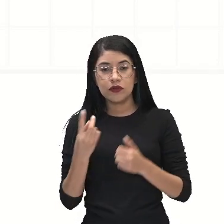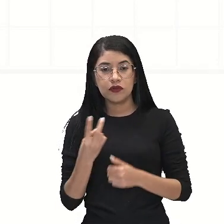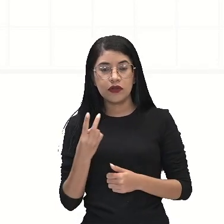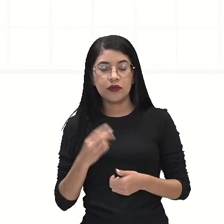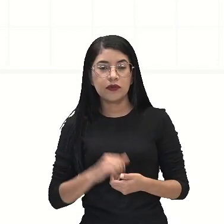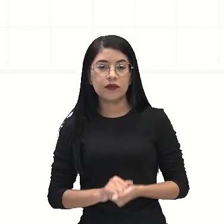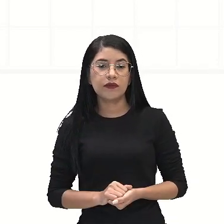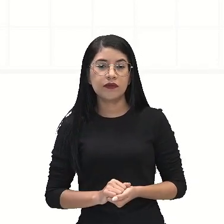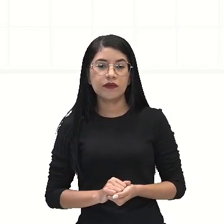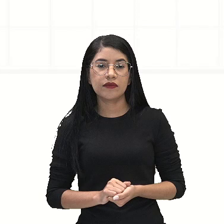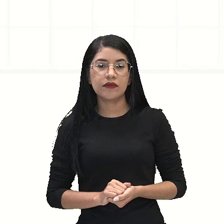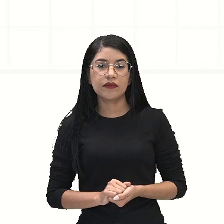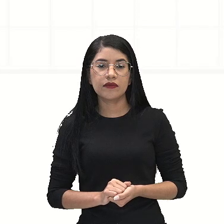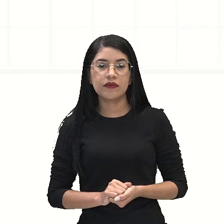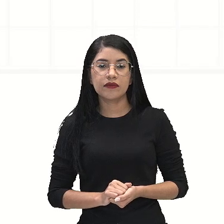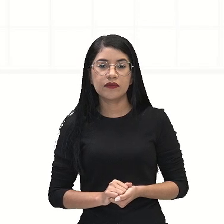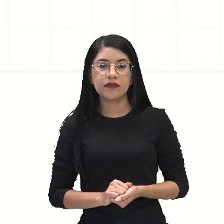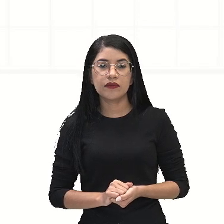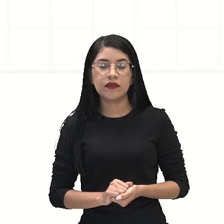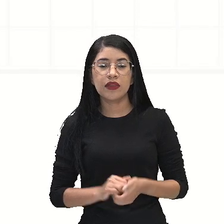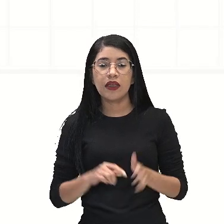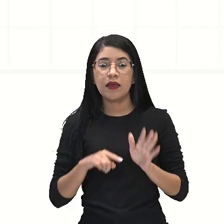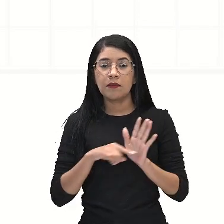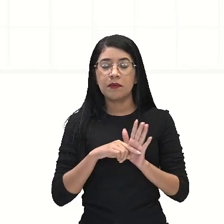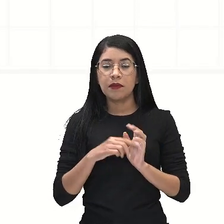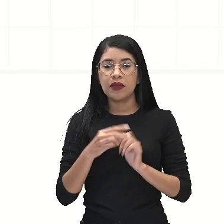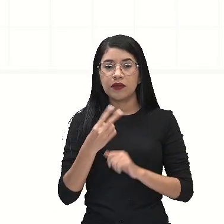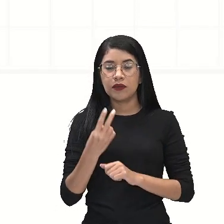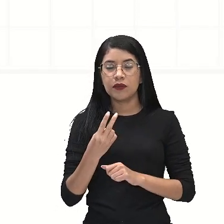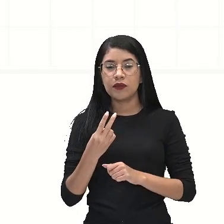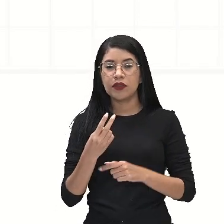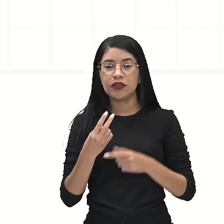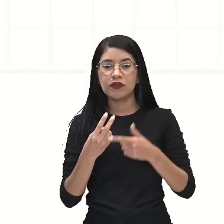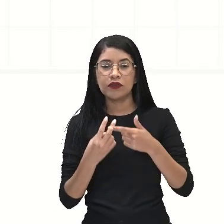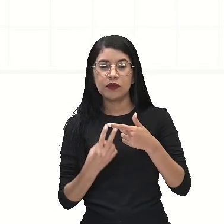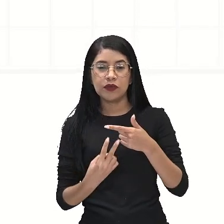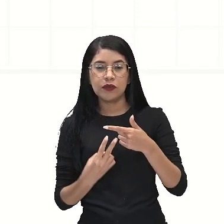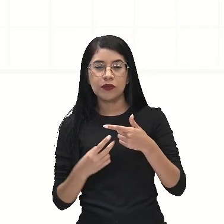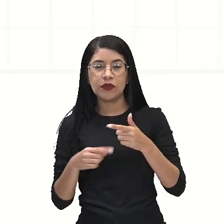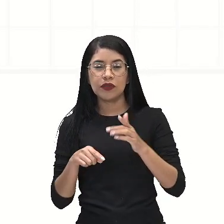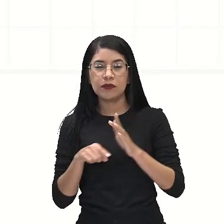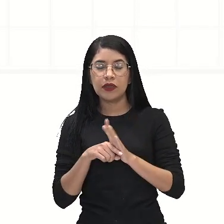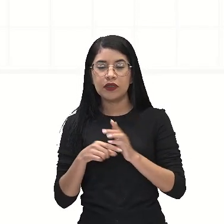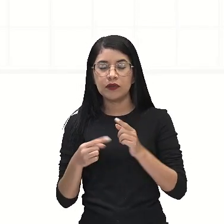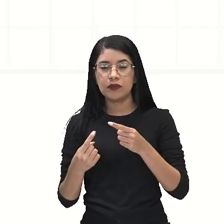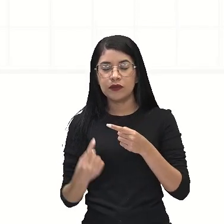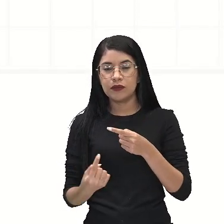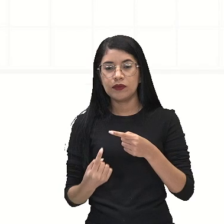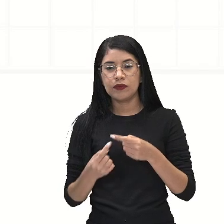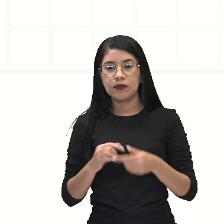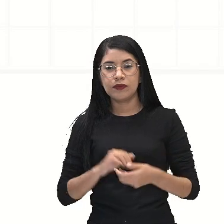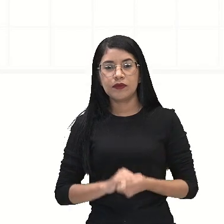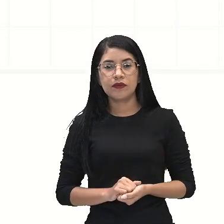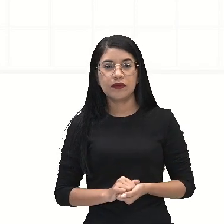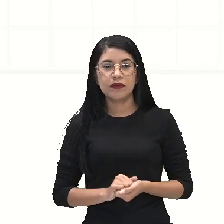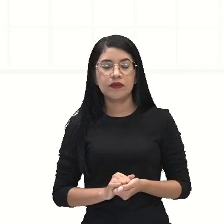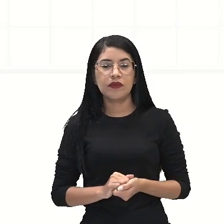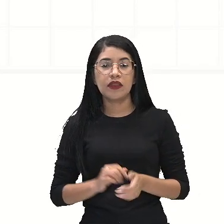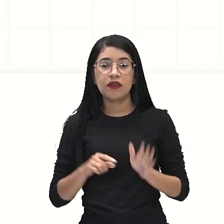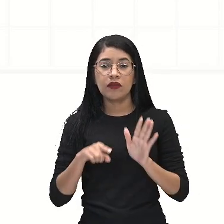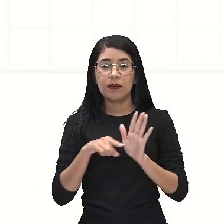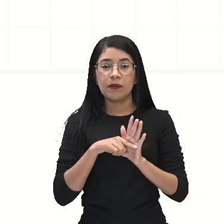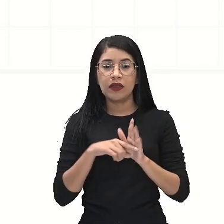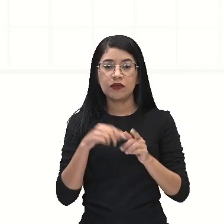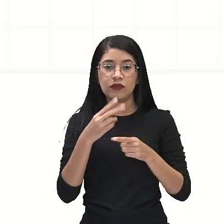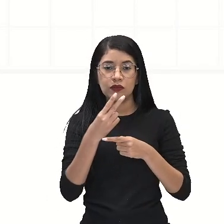por... Menos 2 dividido por 2 vezes menos 1, né? Que o a vale menos 1. Então vai ficar menos 2 dividido